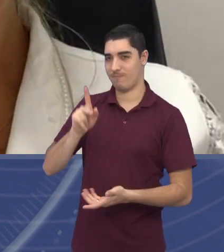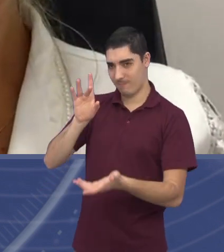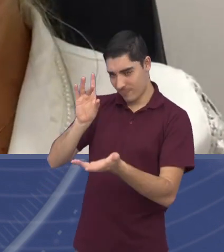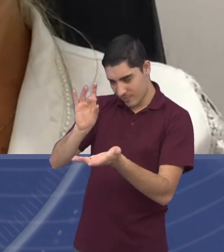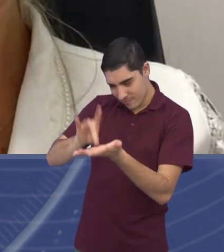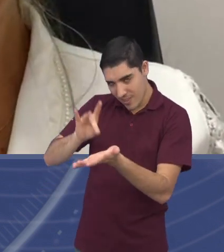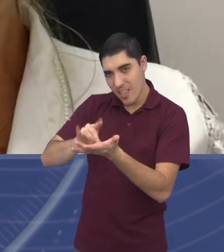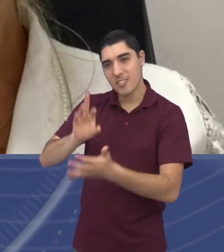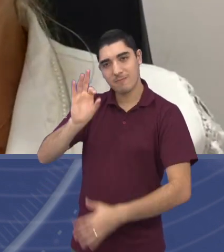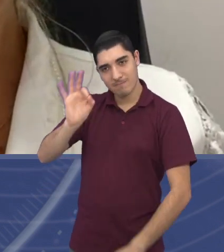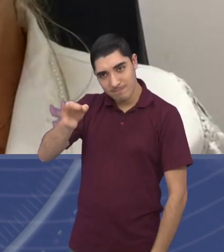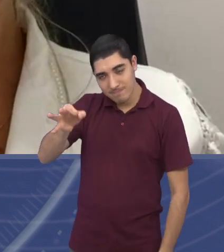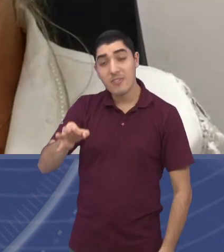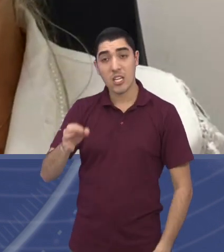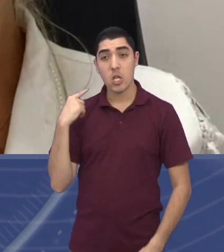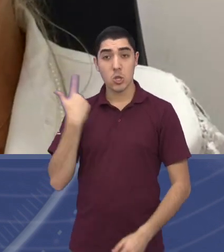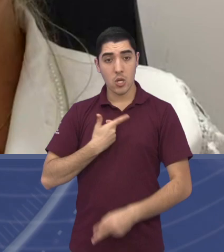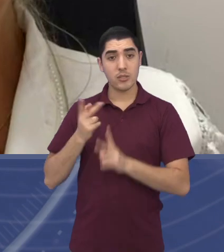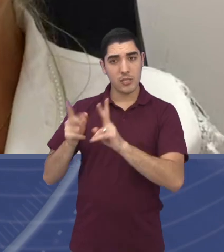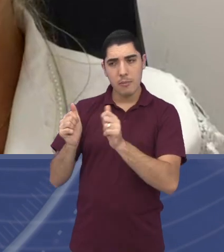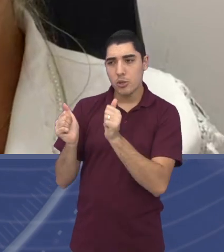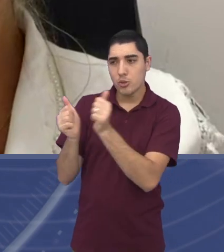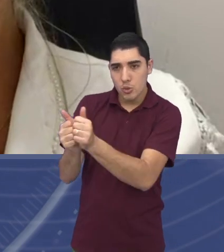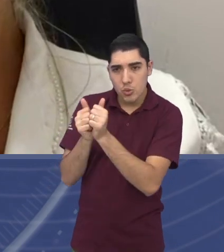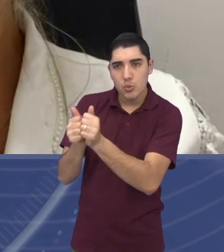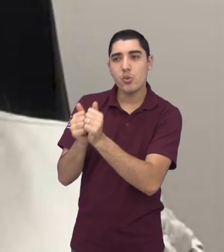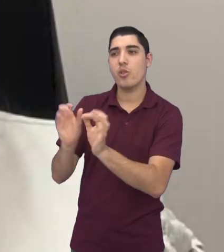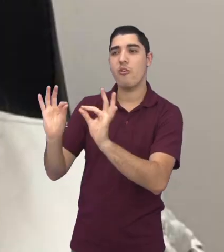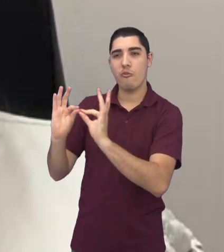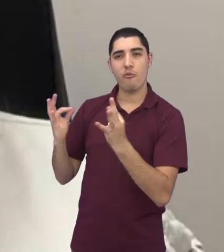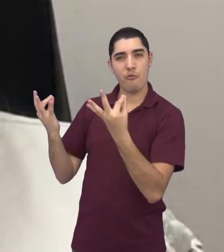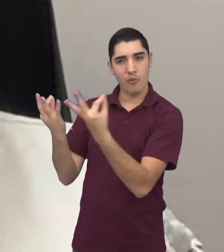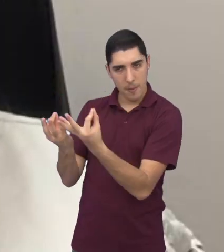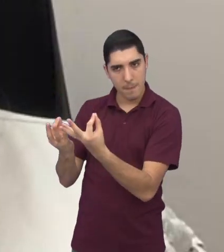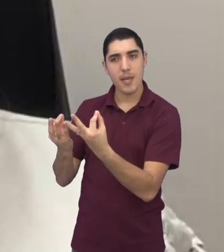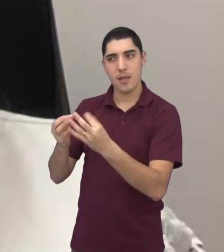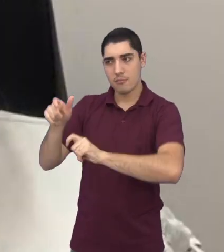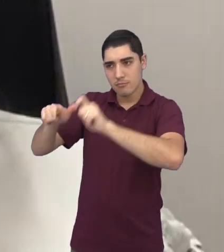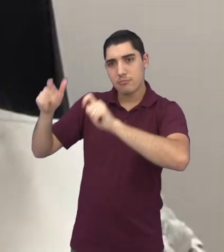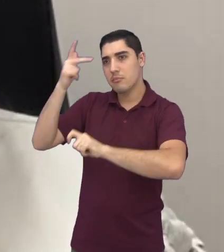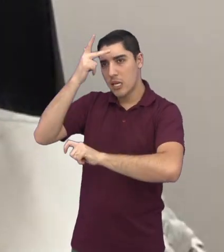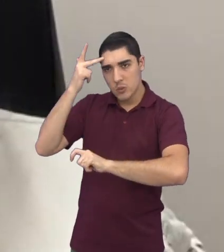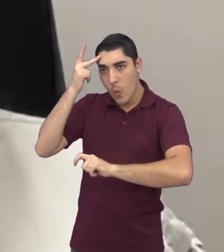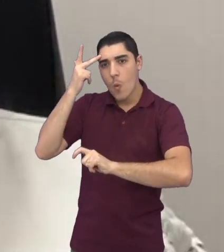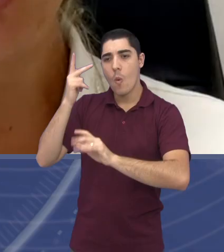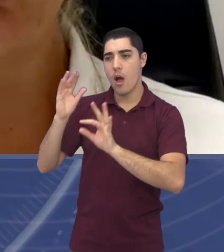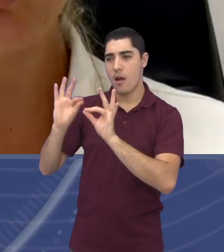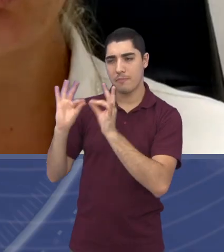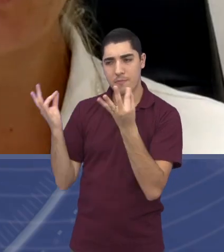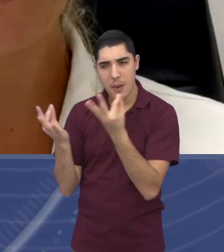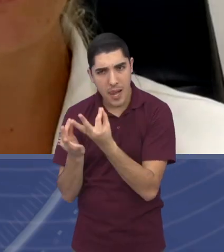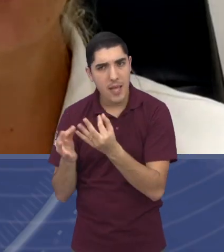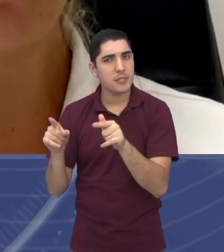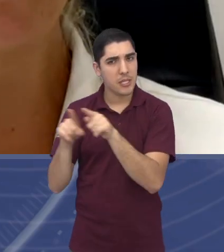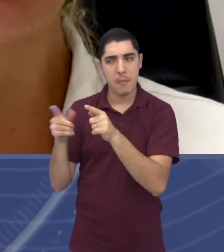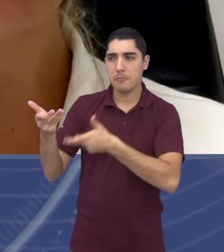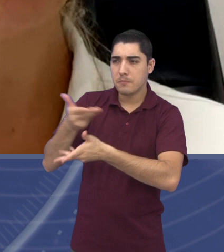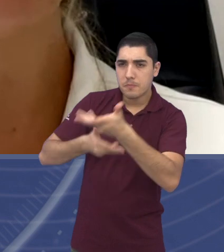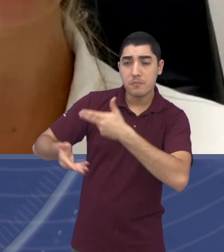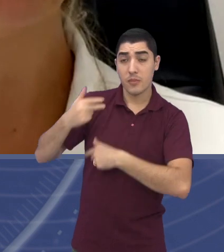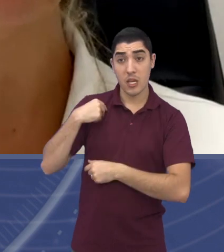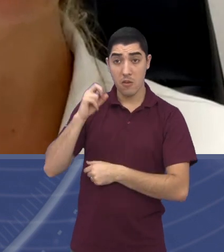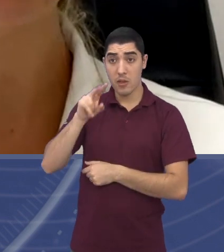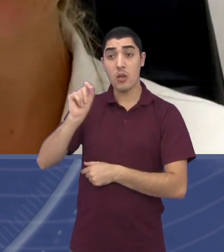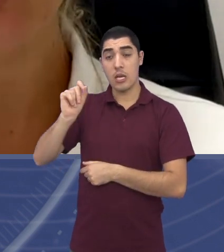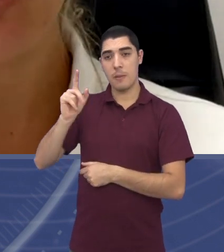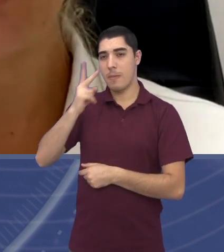Certamente. A gente acompanha muitos familiares, né, que são o nosso maior feedback, e a gente vê de tudo. Eu costumo dizer que eu aprendo muito o